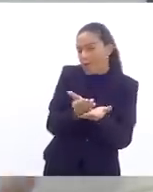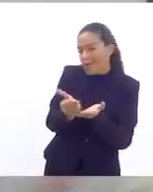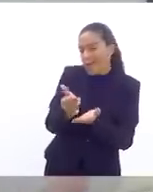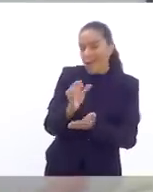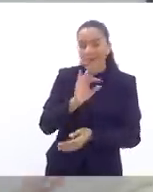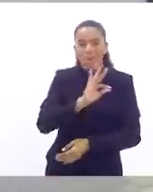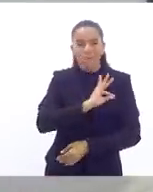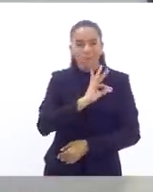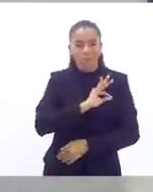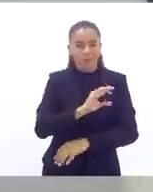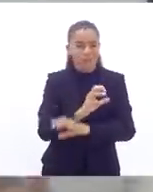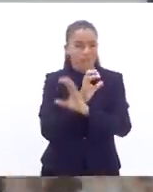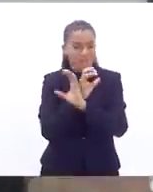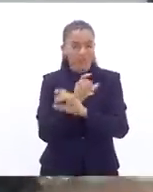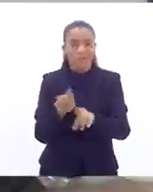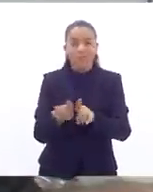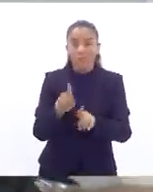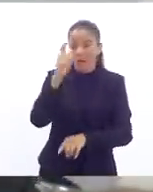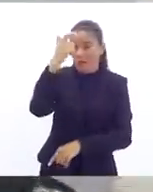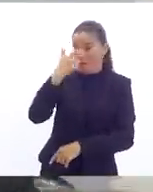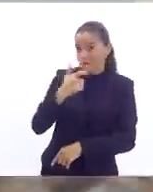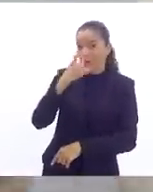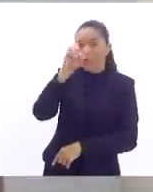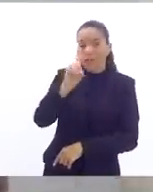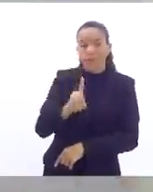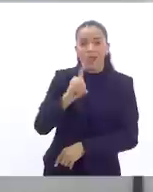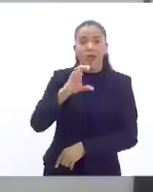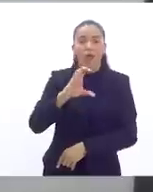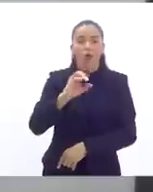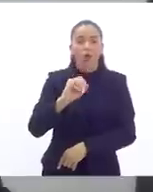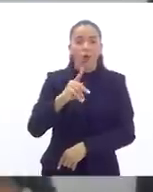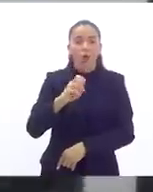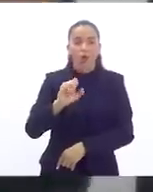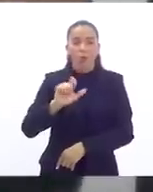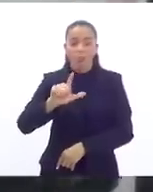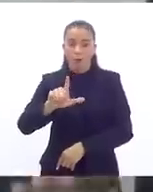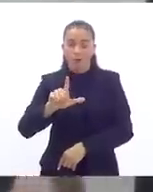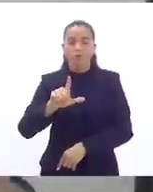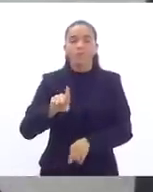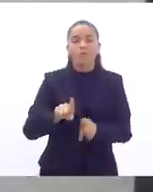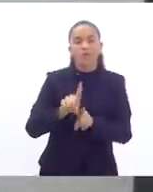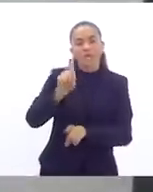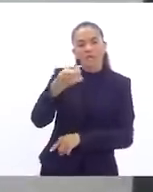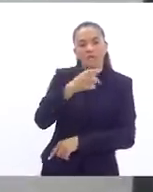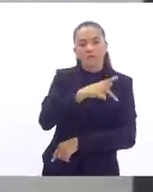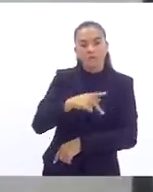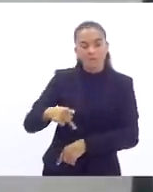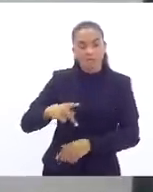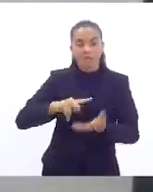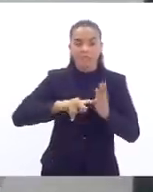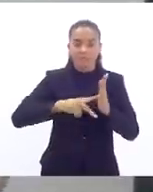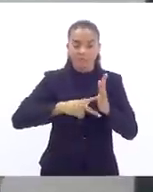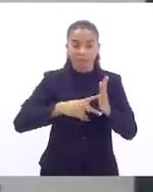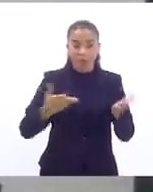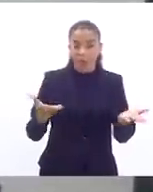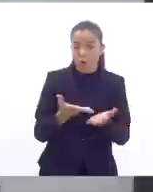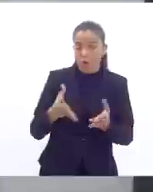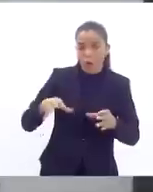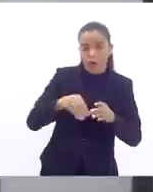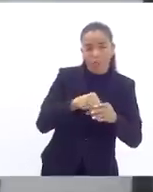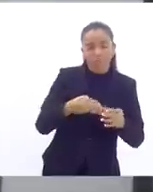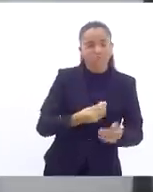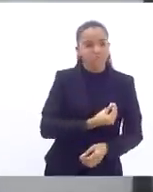Polícia Civil sou comissário de polícia também sou diretor da cobol da Coligação de policiais civis já fui Presidente sindicato e hoje participa